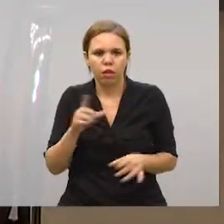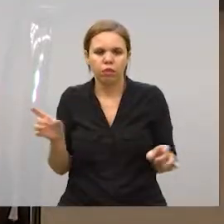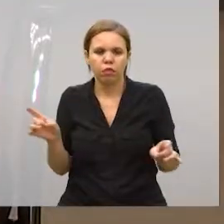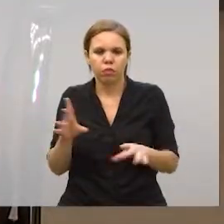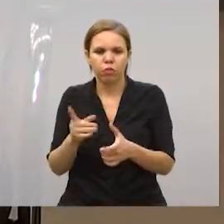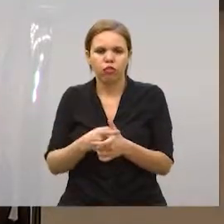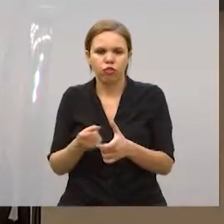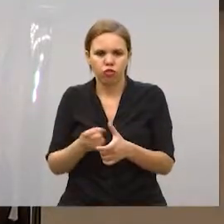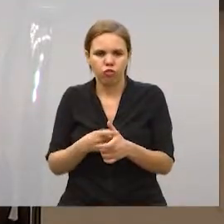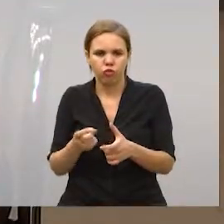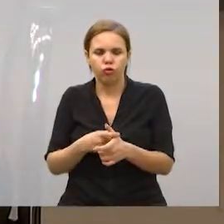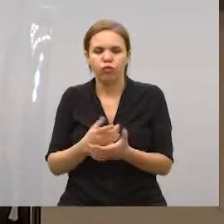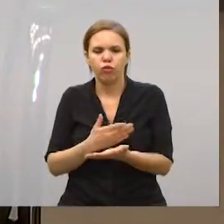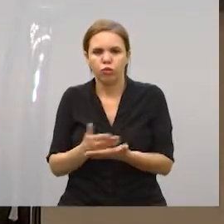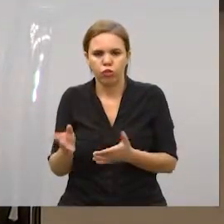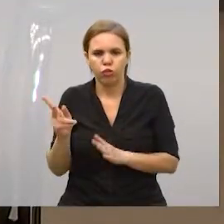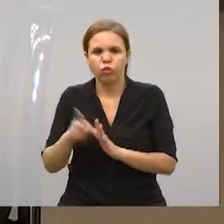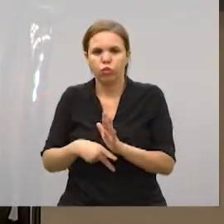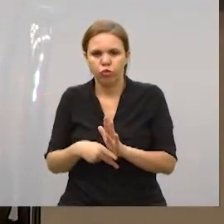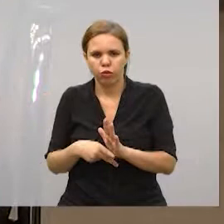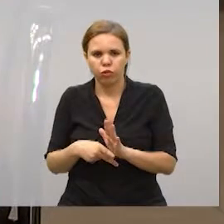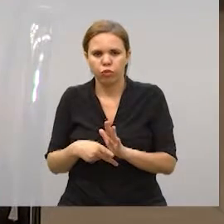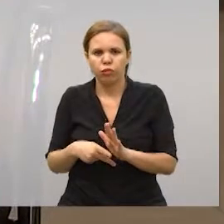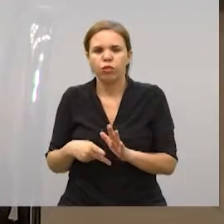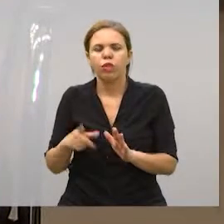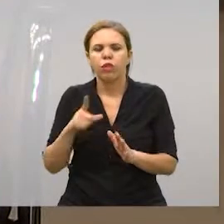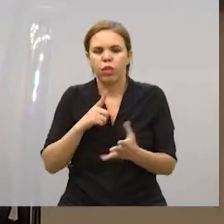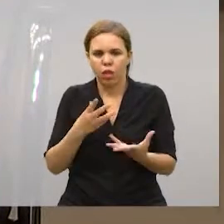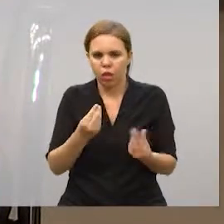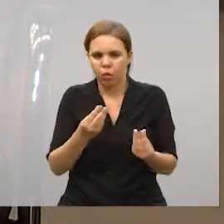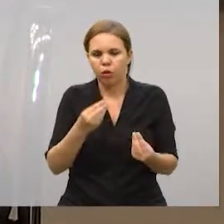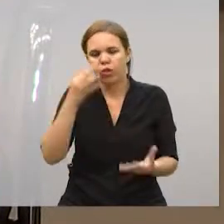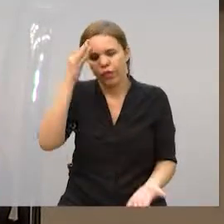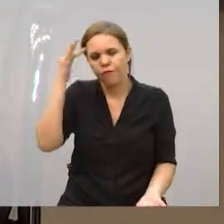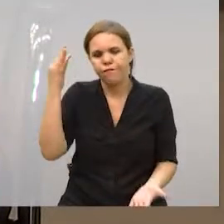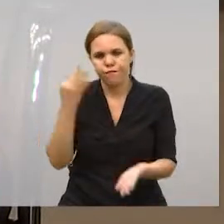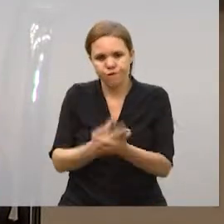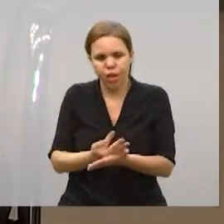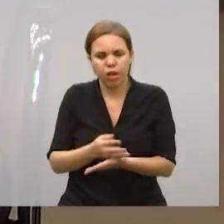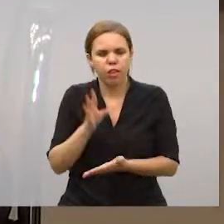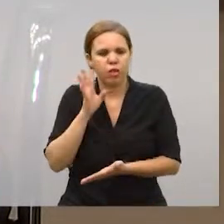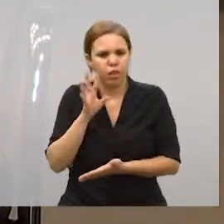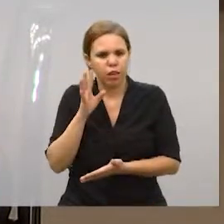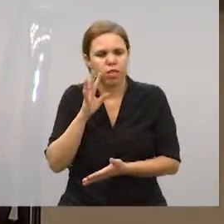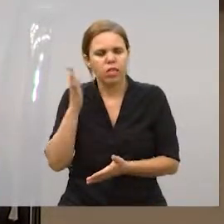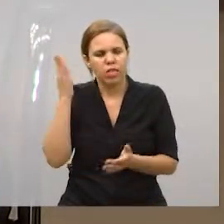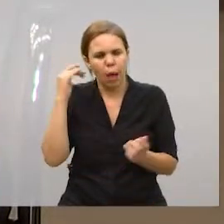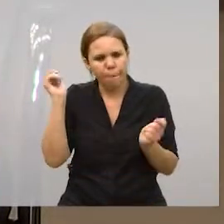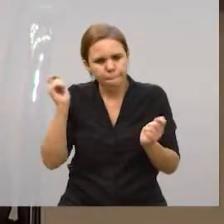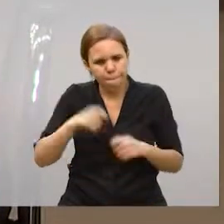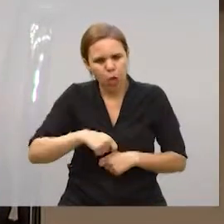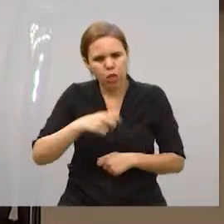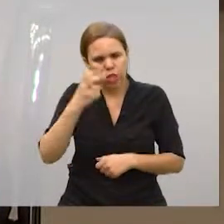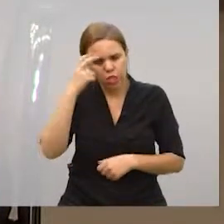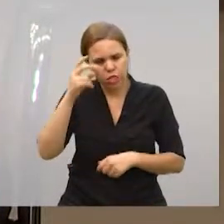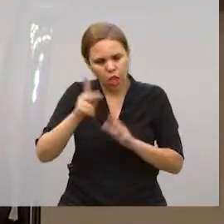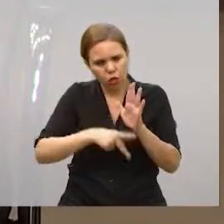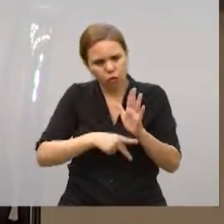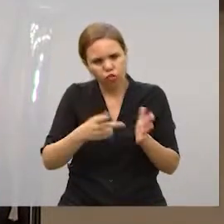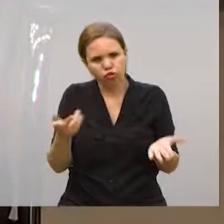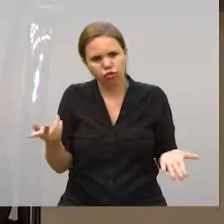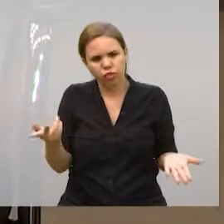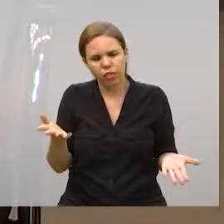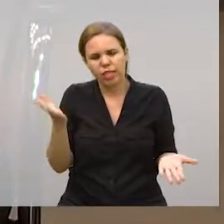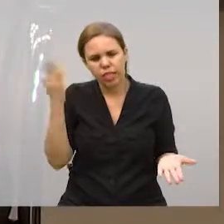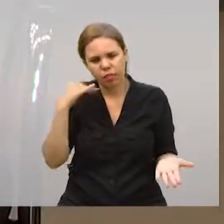ter quitado as nossas dívidas todas de começo de projeto. E a gente tem muita fé, né? Então é legal quando você sabe do potencial do